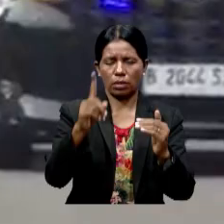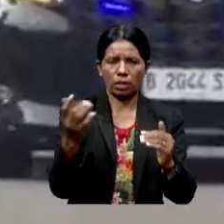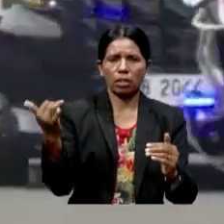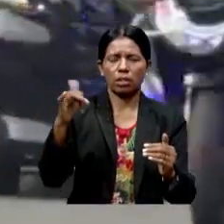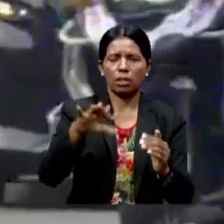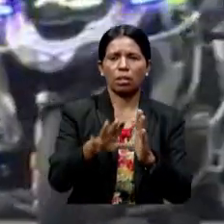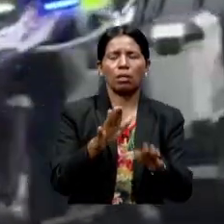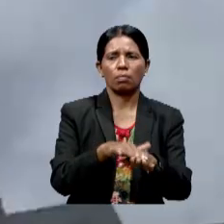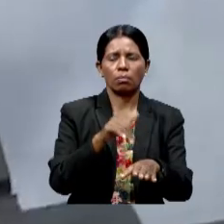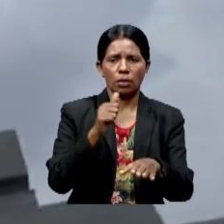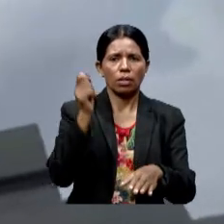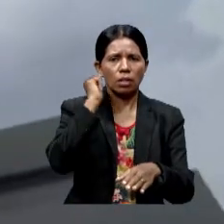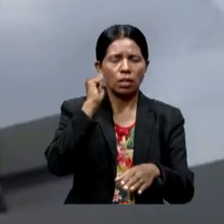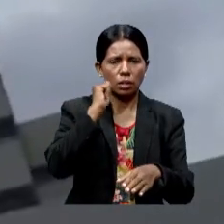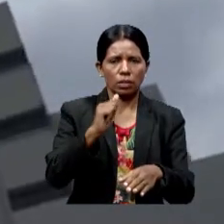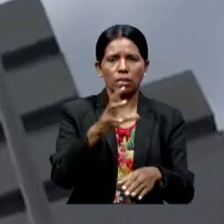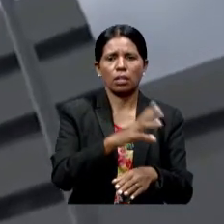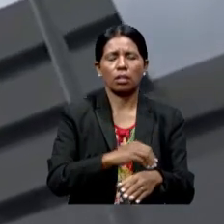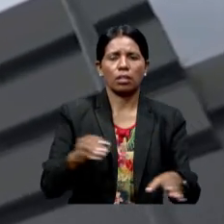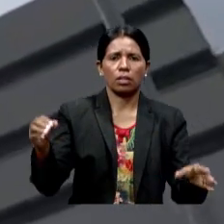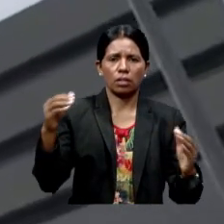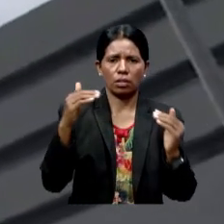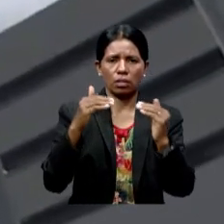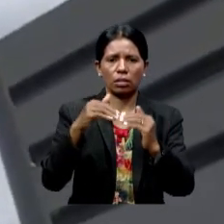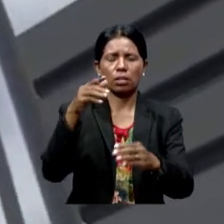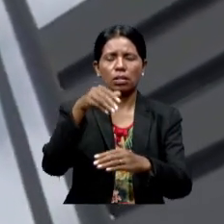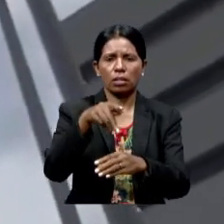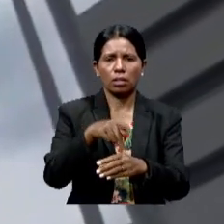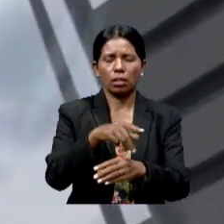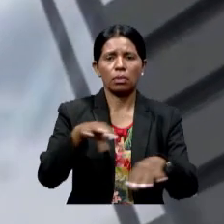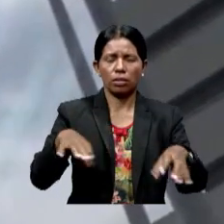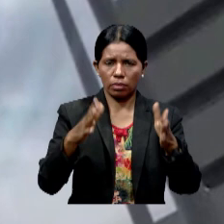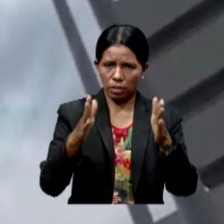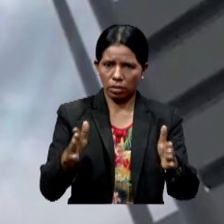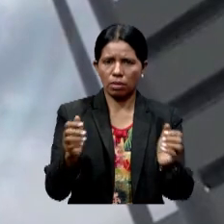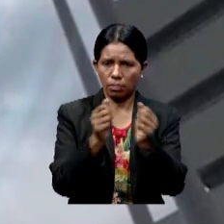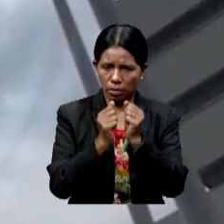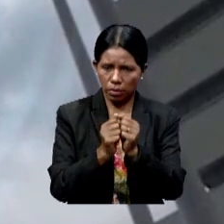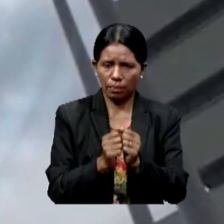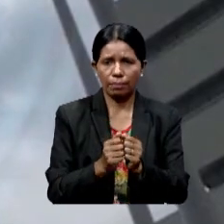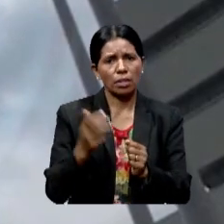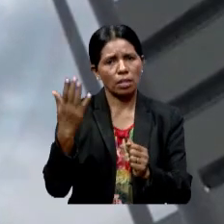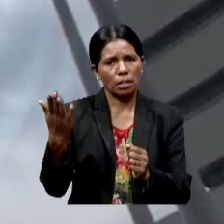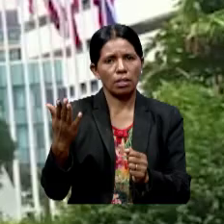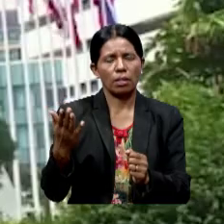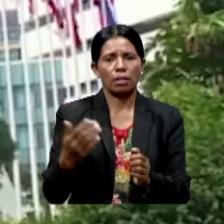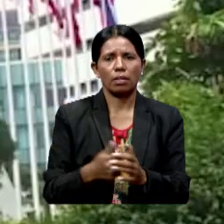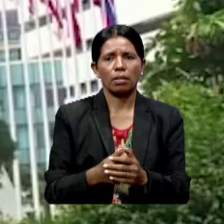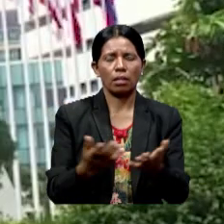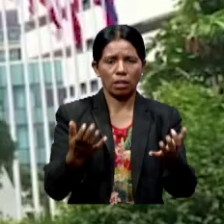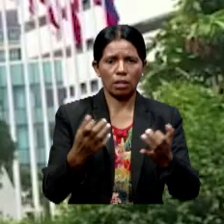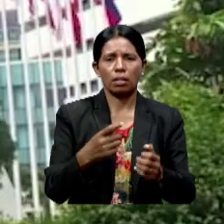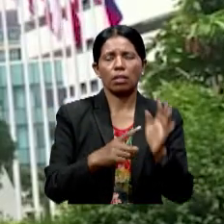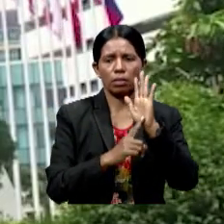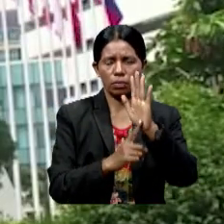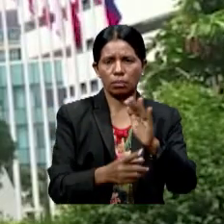Bolonara ASEAN Coordinating Council Working Group on Timor Leste Accession e na ba maka cara que informa vai ter